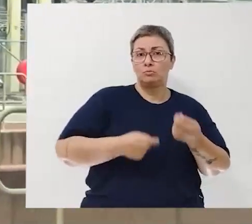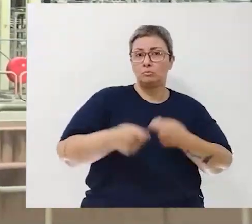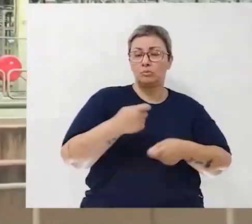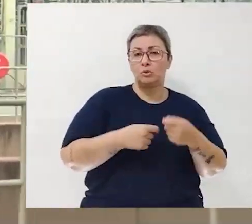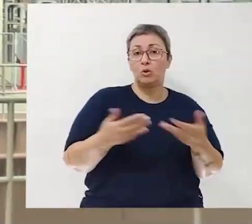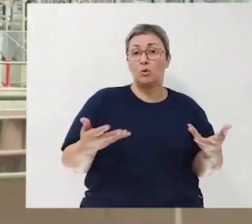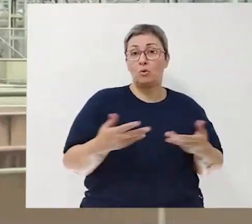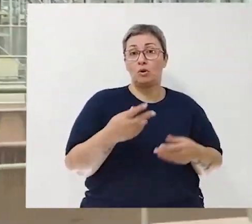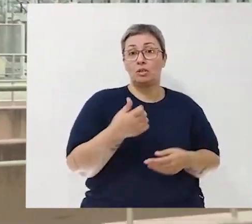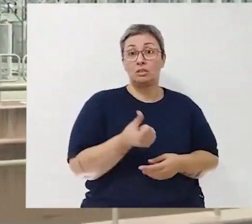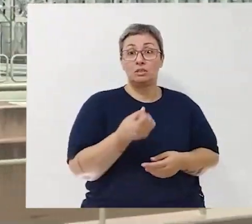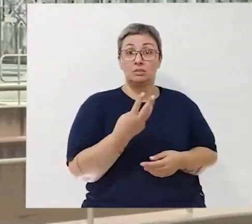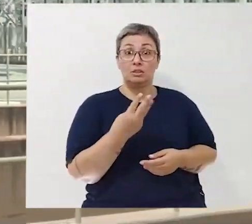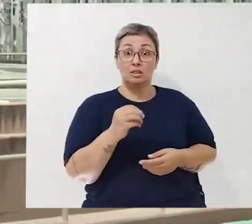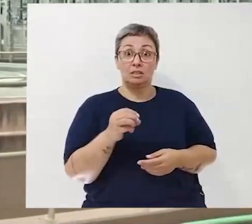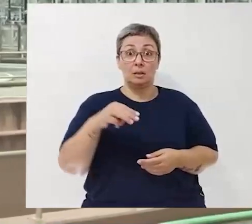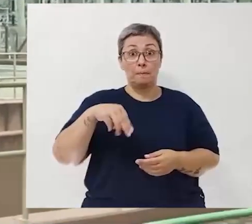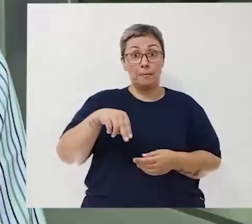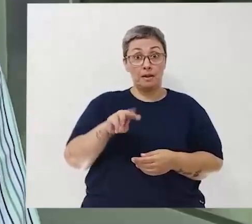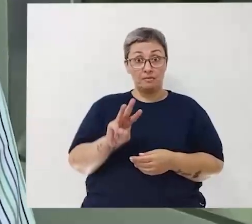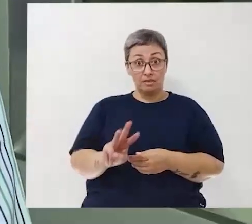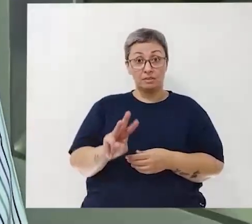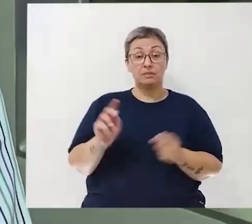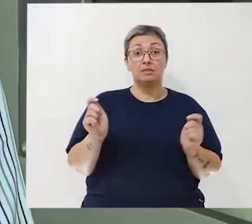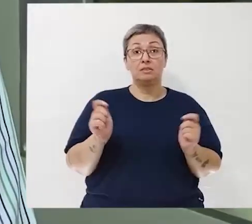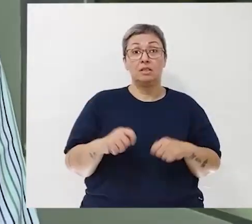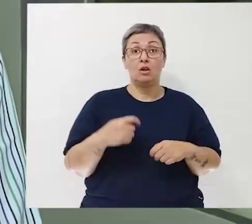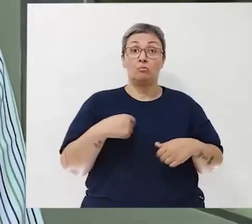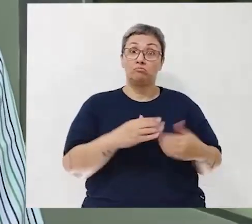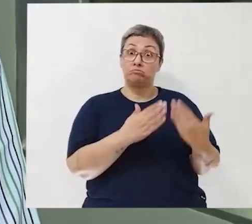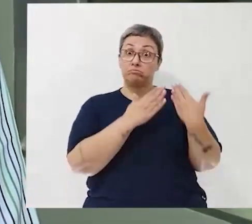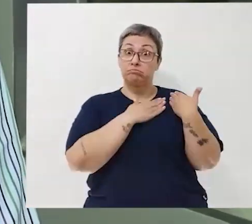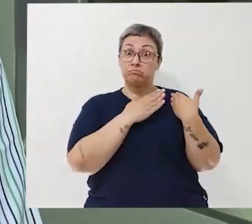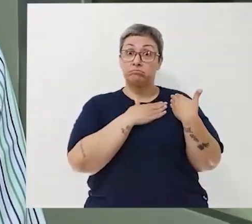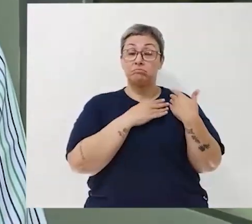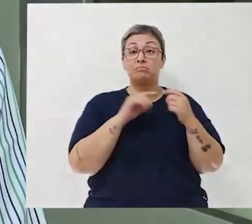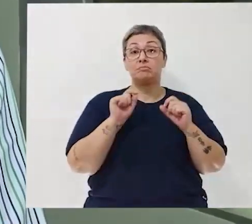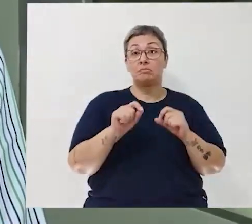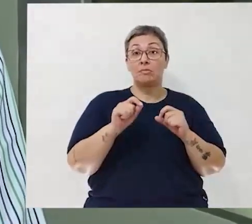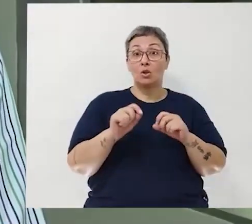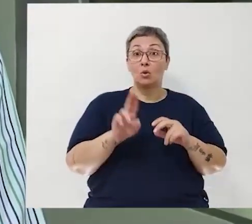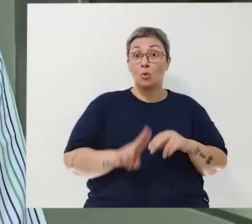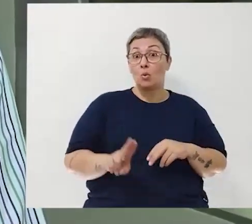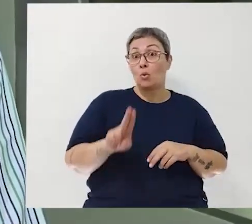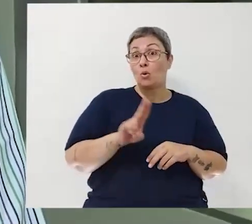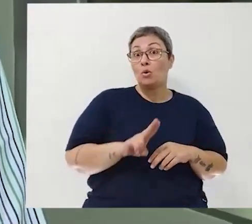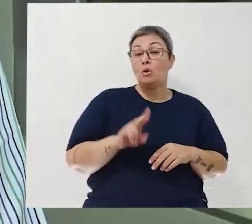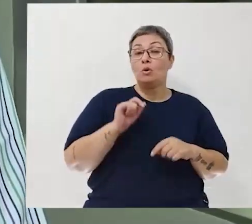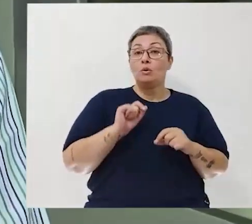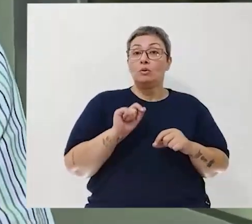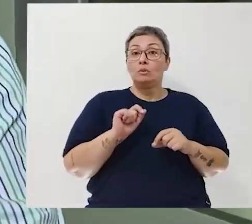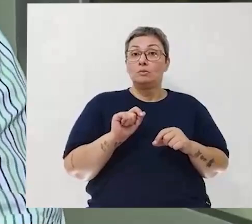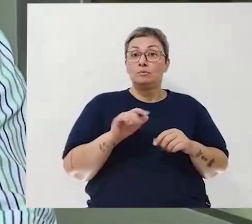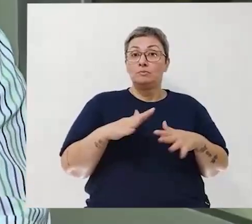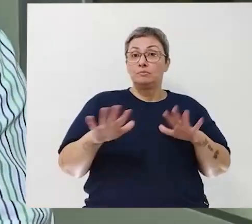são 640 megawatts de potência. Nós somos responsáveis pelo consumo